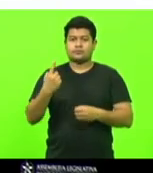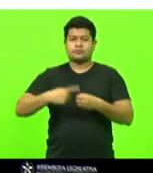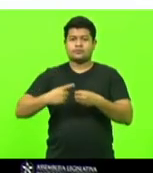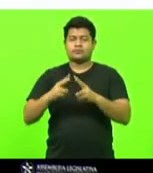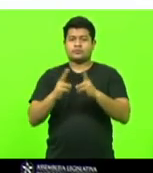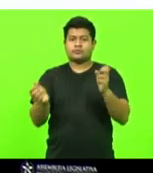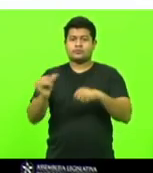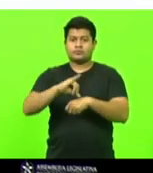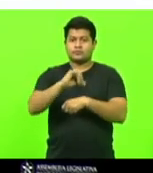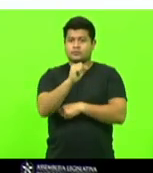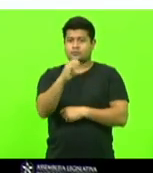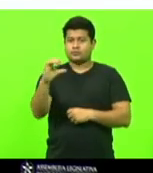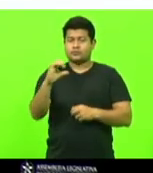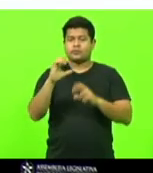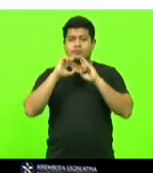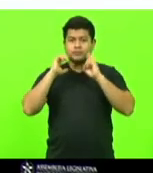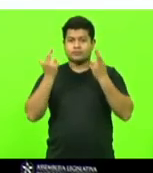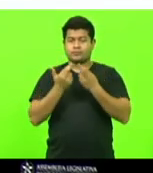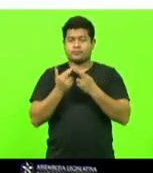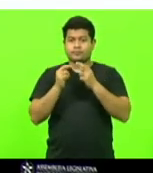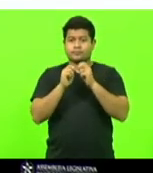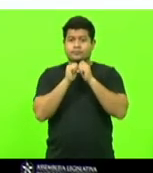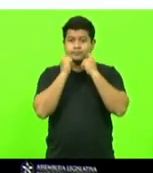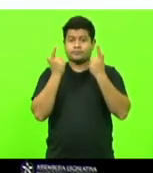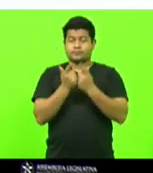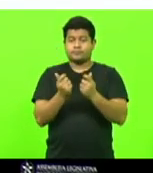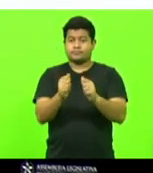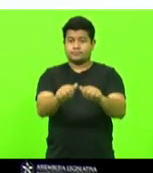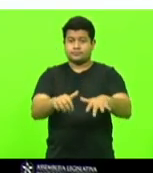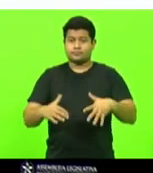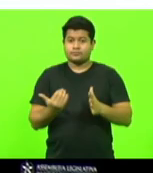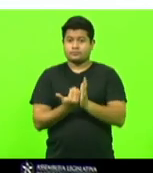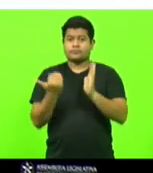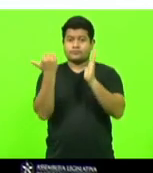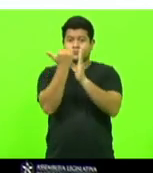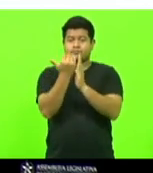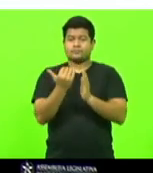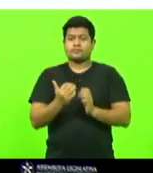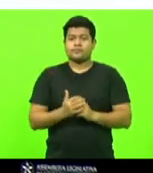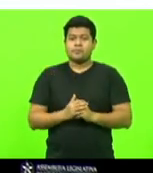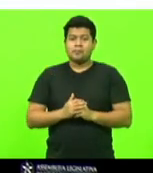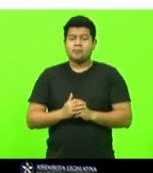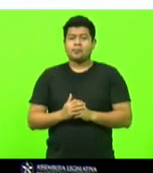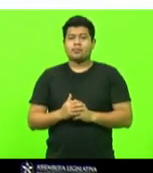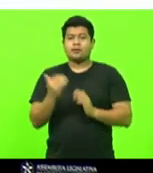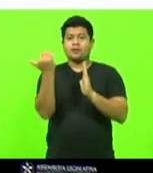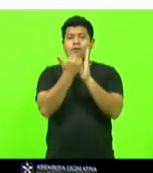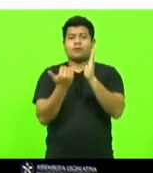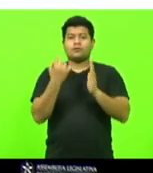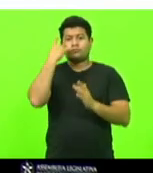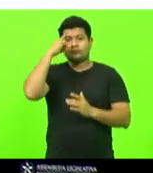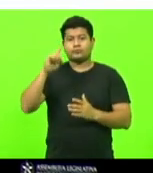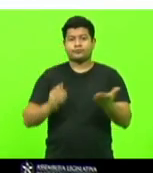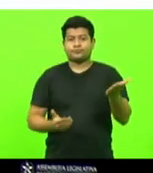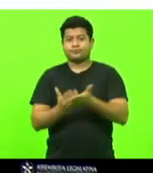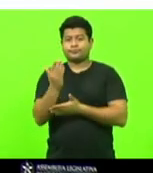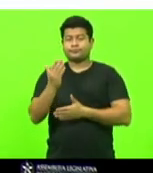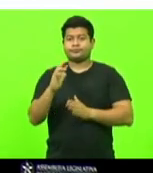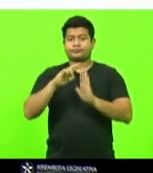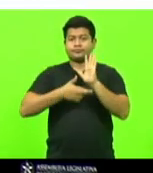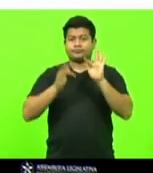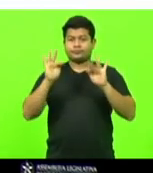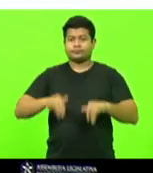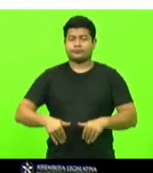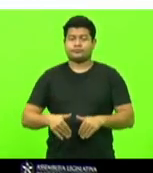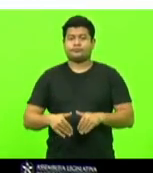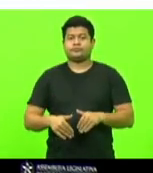Estado, Santa Catarina, reuniu-se a Assembleia em sessão extraordinária. Ordem do dia. Foram aprovadas as redações